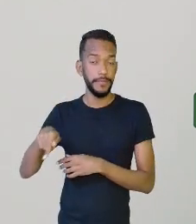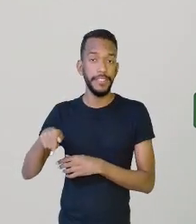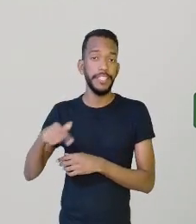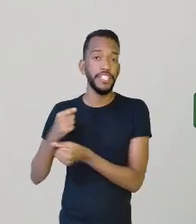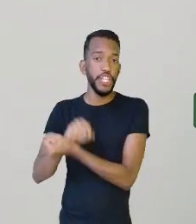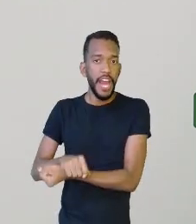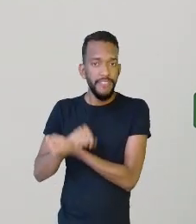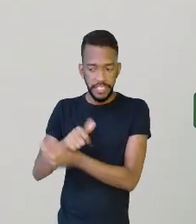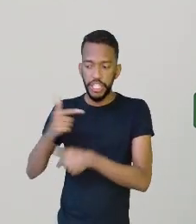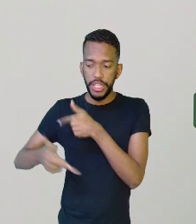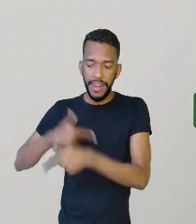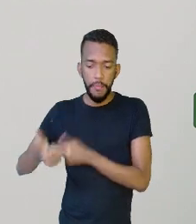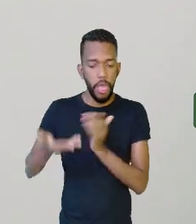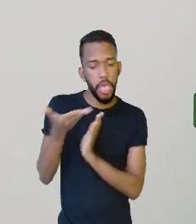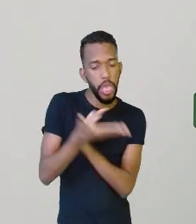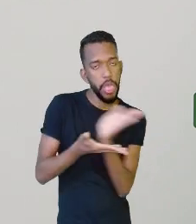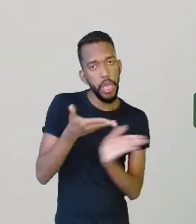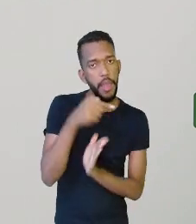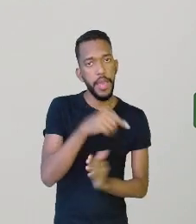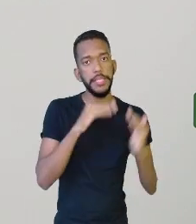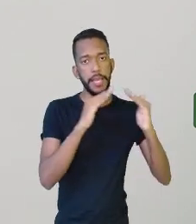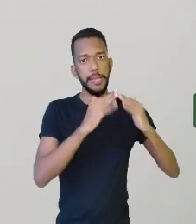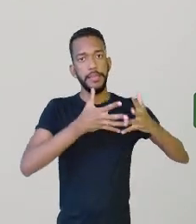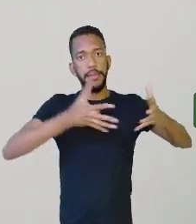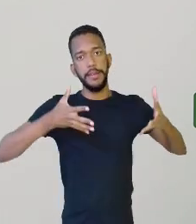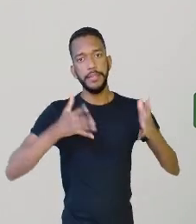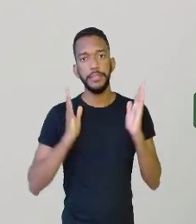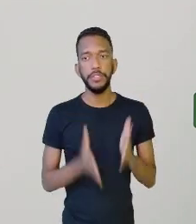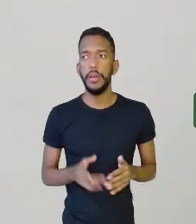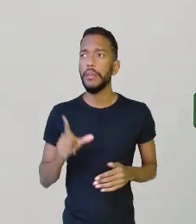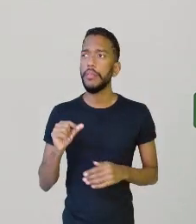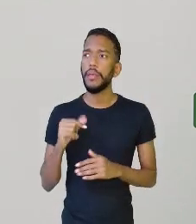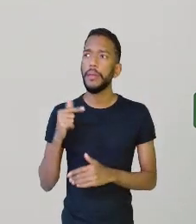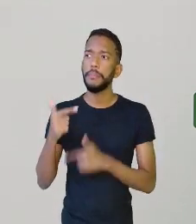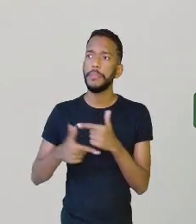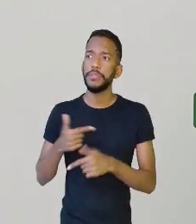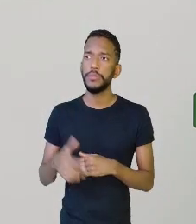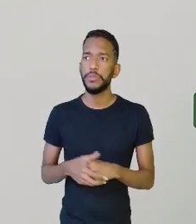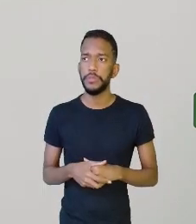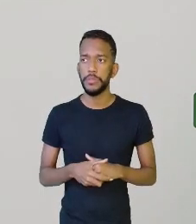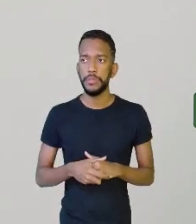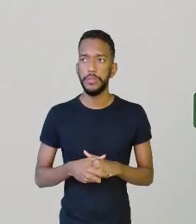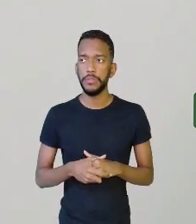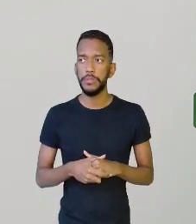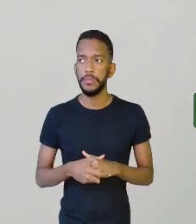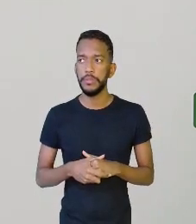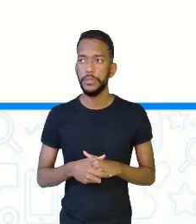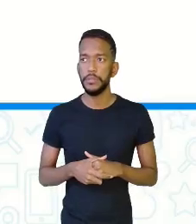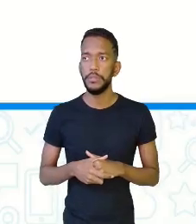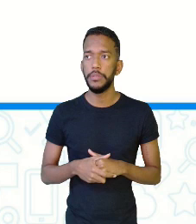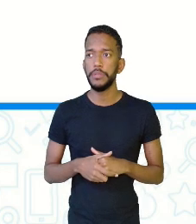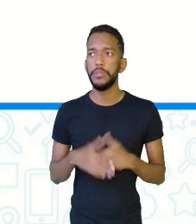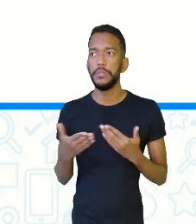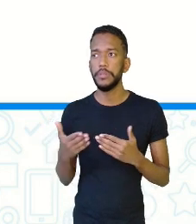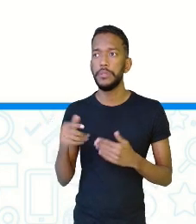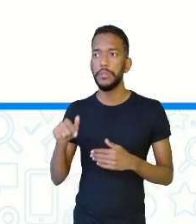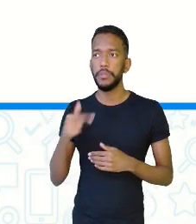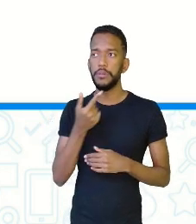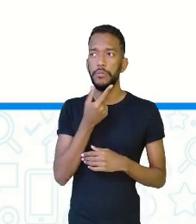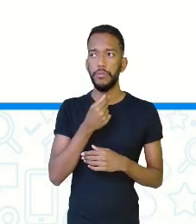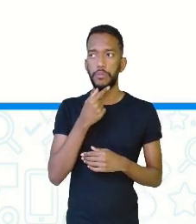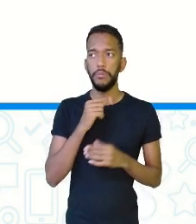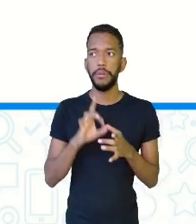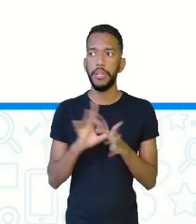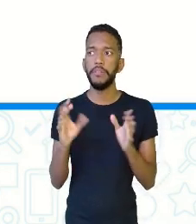que as pessoas trabalhavam. Que pessoas eram essas? Os poucos homens livres. E esses homens